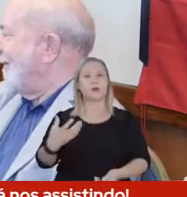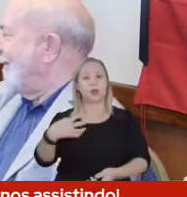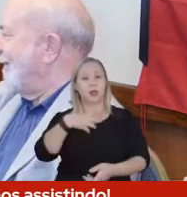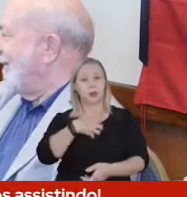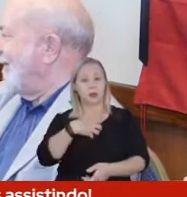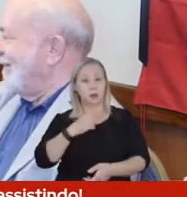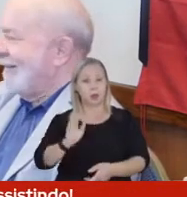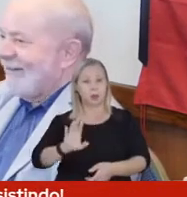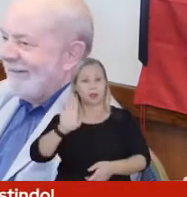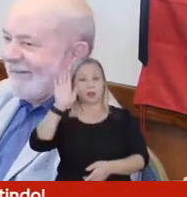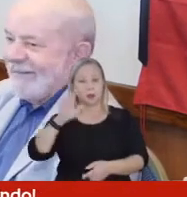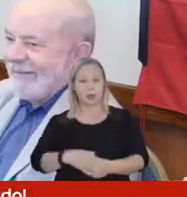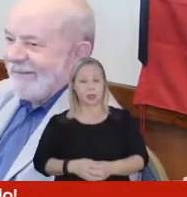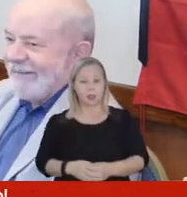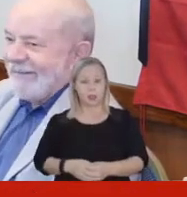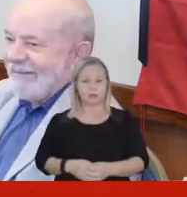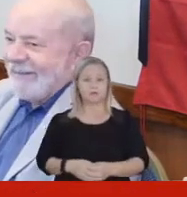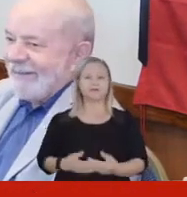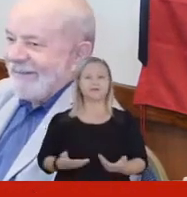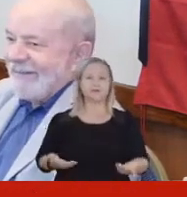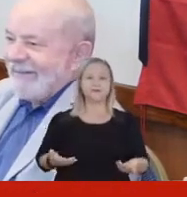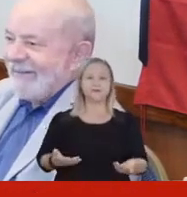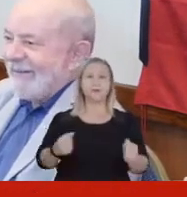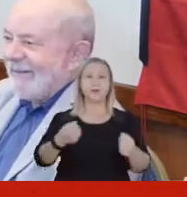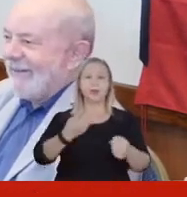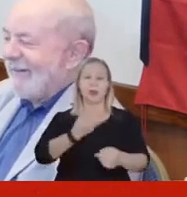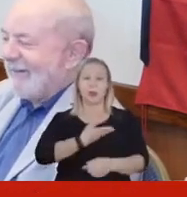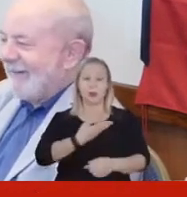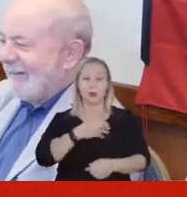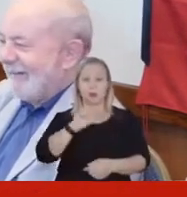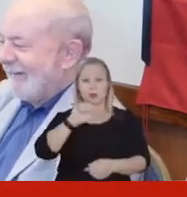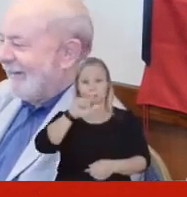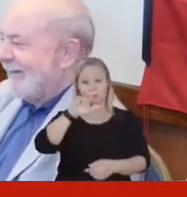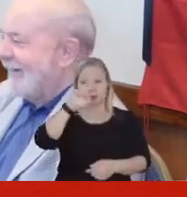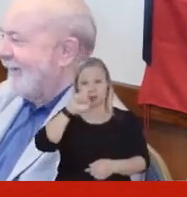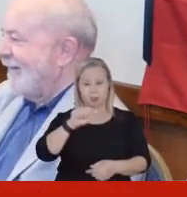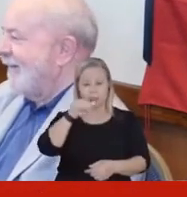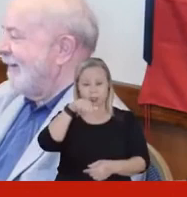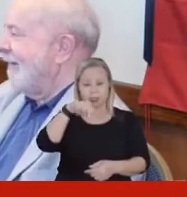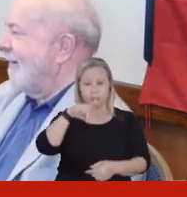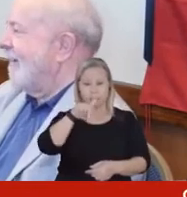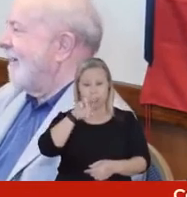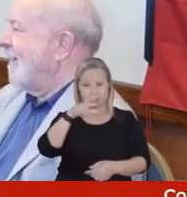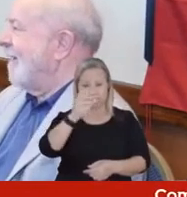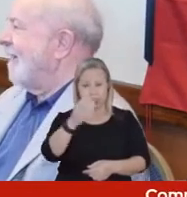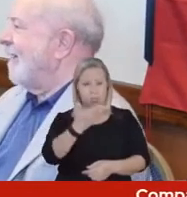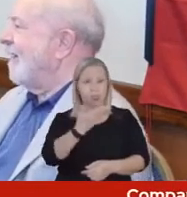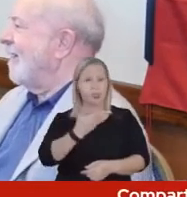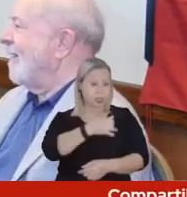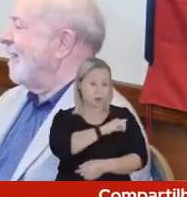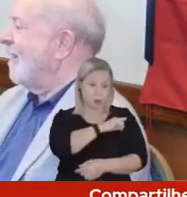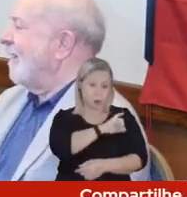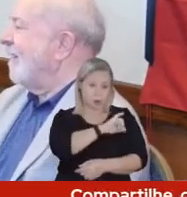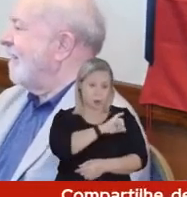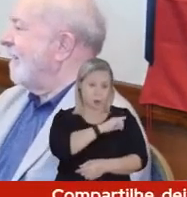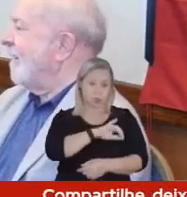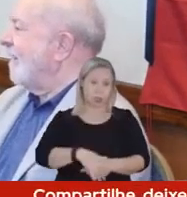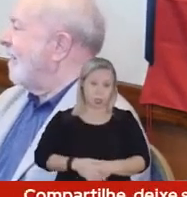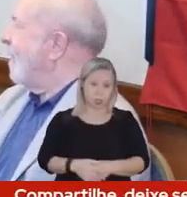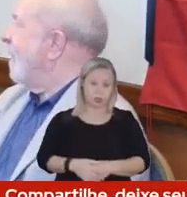Careca, para deputado estadual aqui do Rio de Janeiro, a companheira Náustria, para deputada estadual do Rio de Janeiro, o nosso companheiro Robson Leite também,